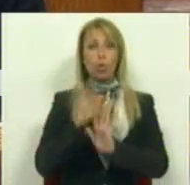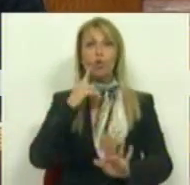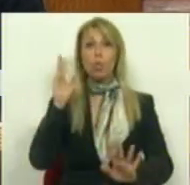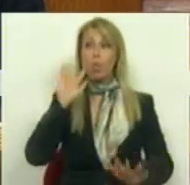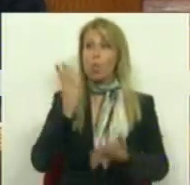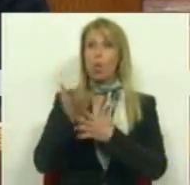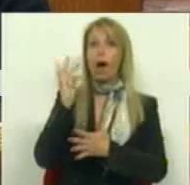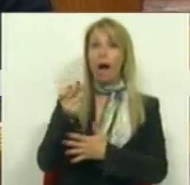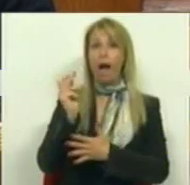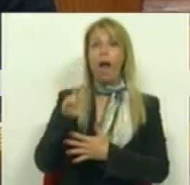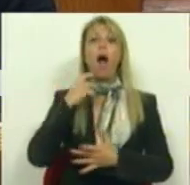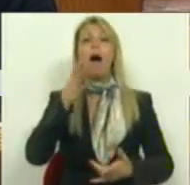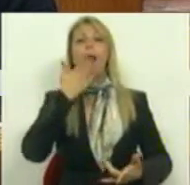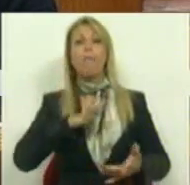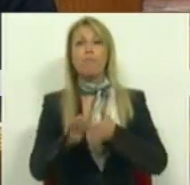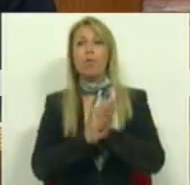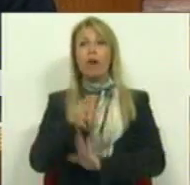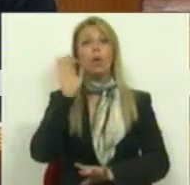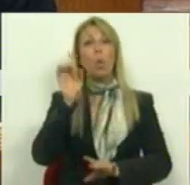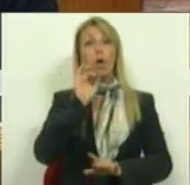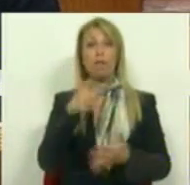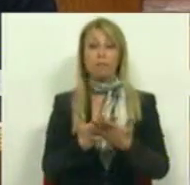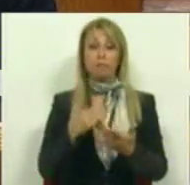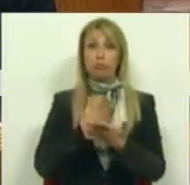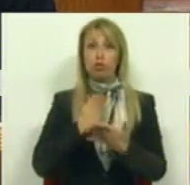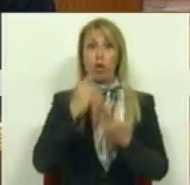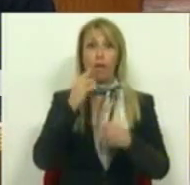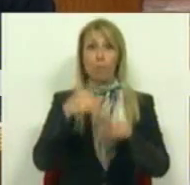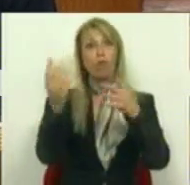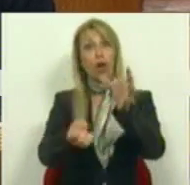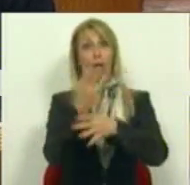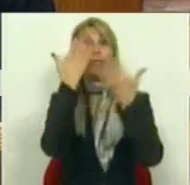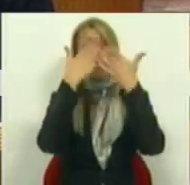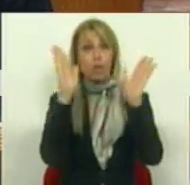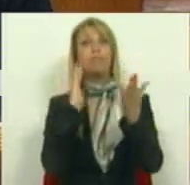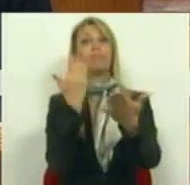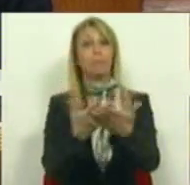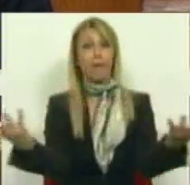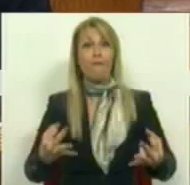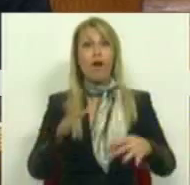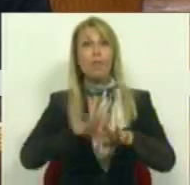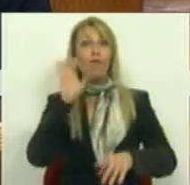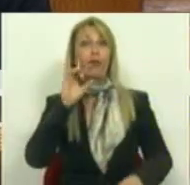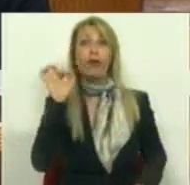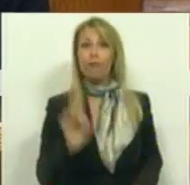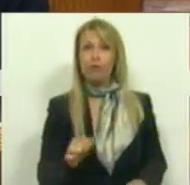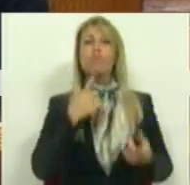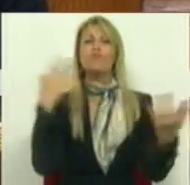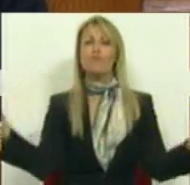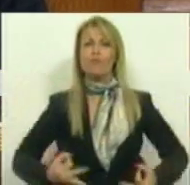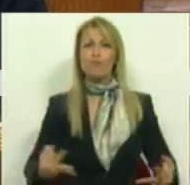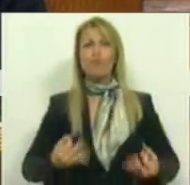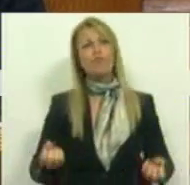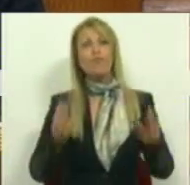aproveitaram a qualificação que foi proporcionada pela escola pública criada pela democracia e que, pelo seu mérito, encontraram lugar nas